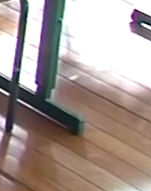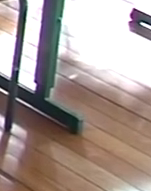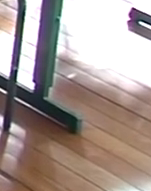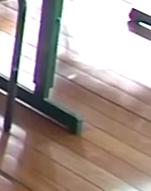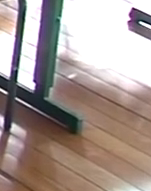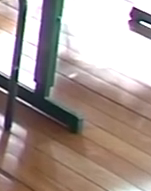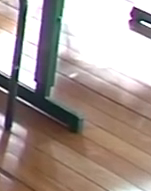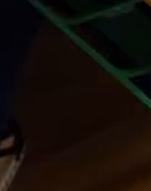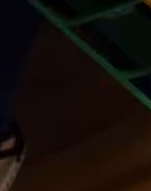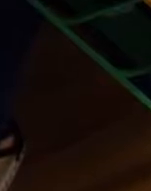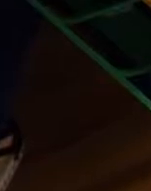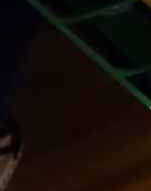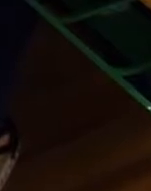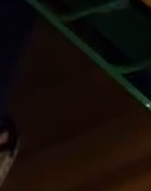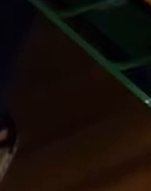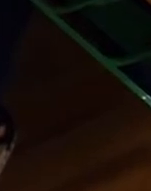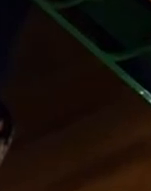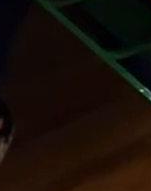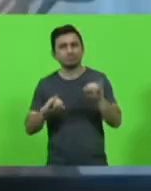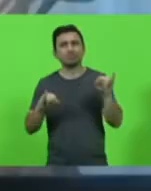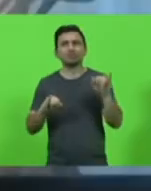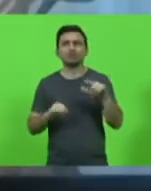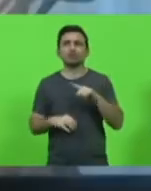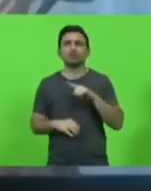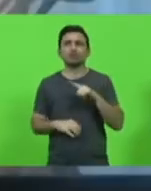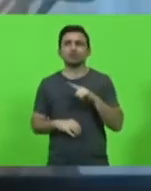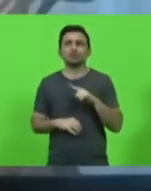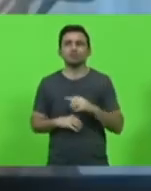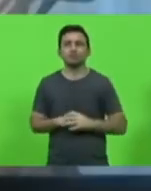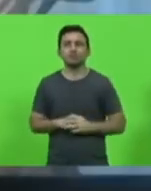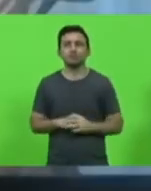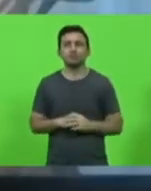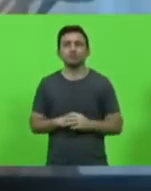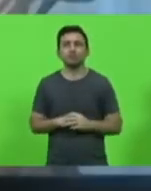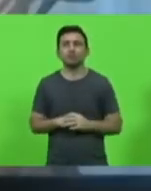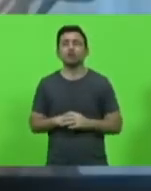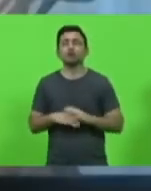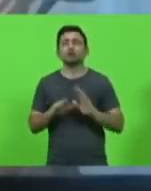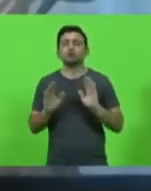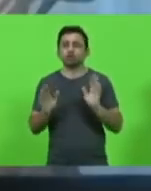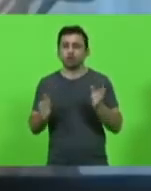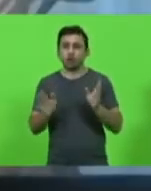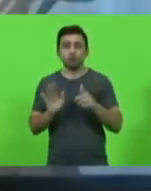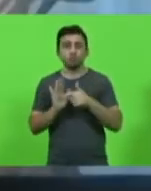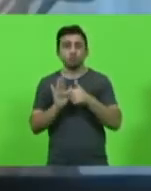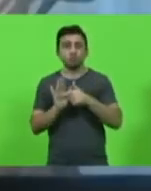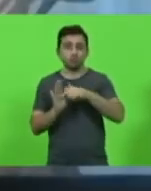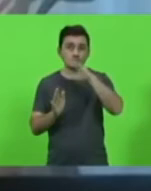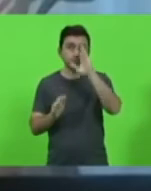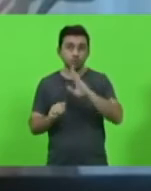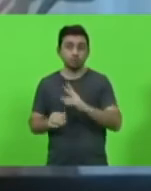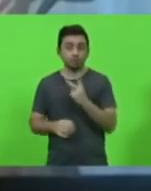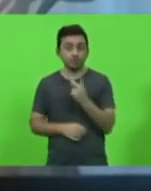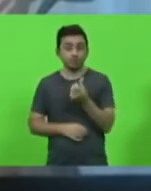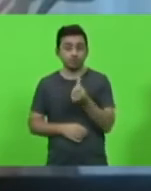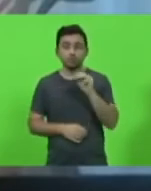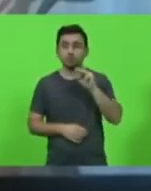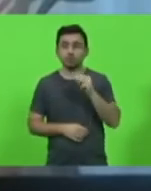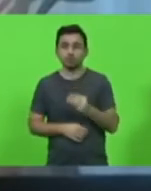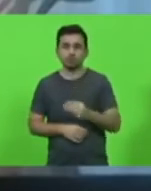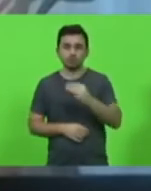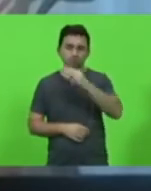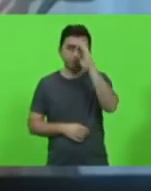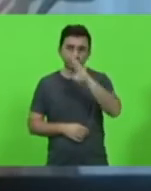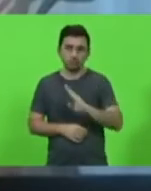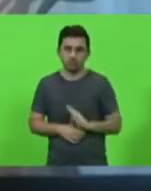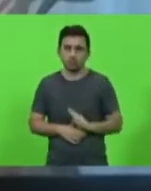precisam ter acesso a esse tipo de equipamento. Hoje nós temos, segundo dados nacionais, 26 milhões de